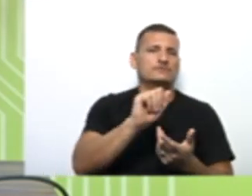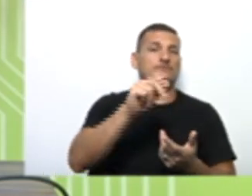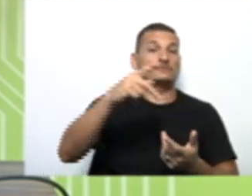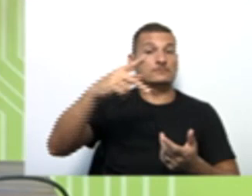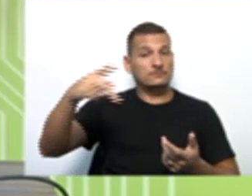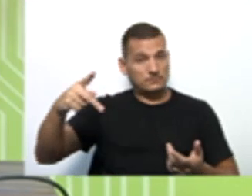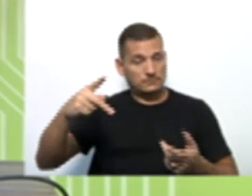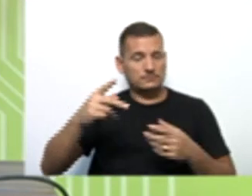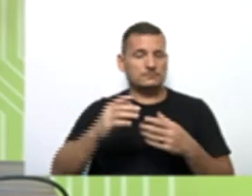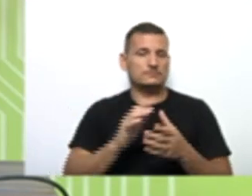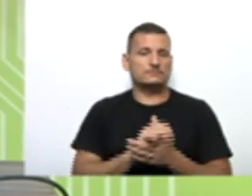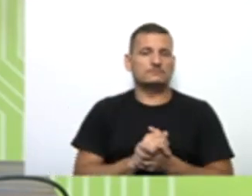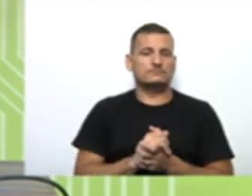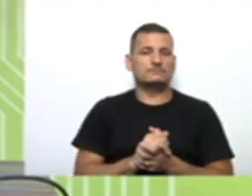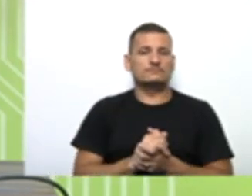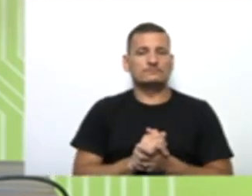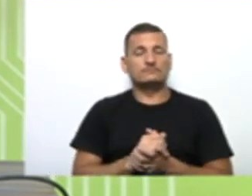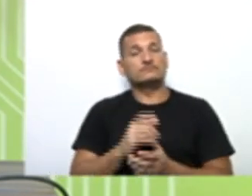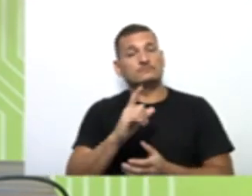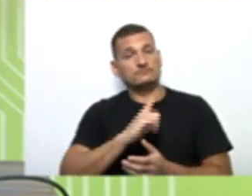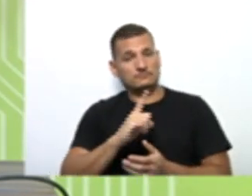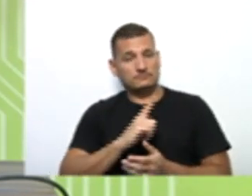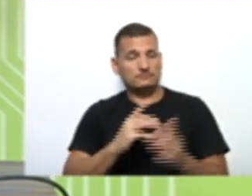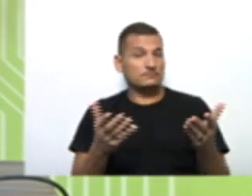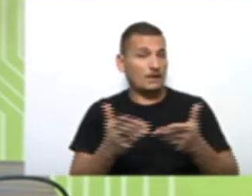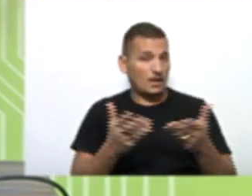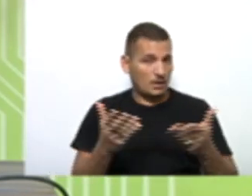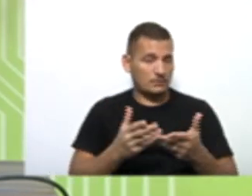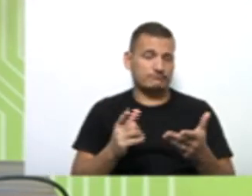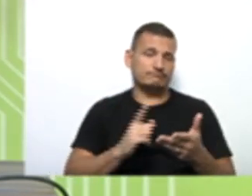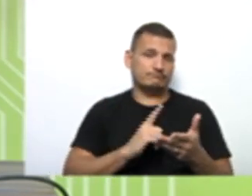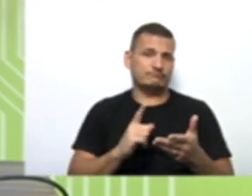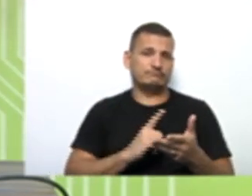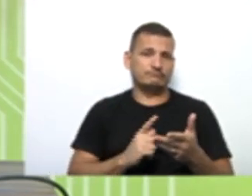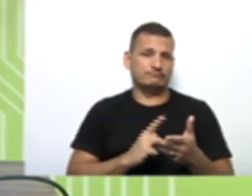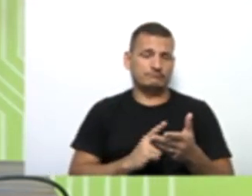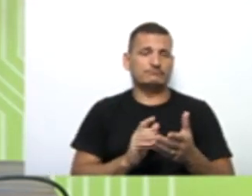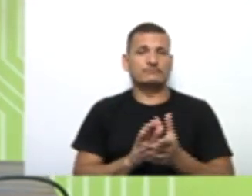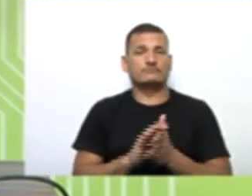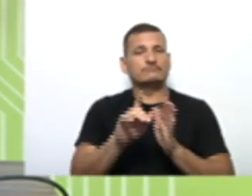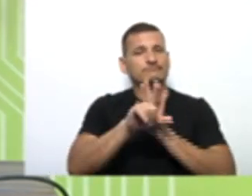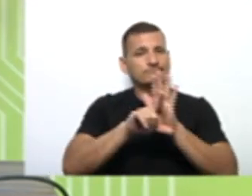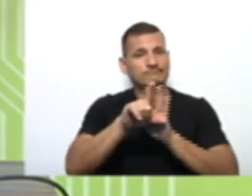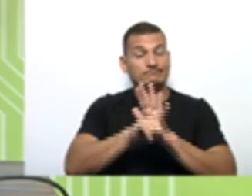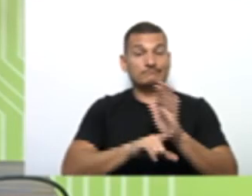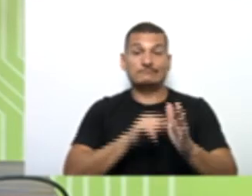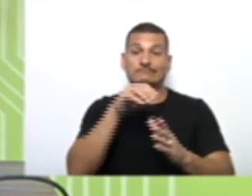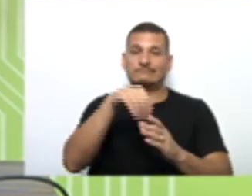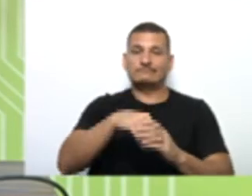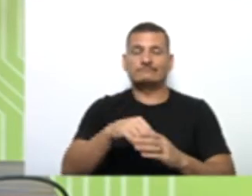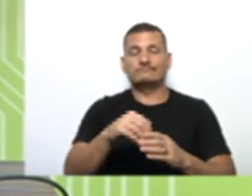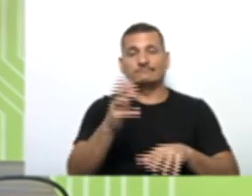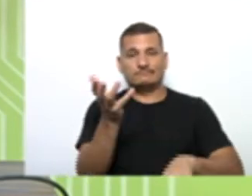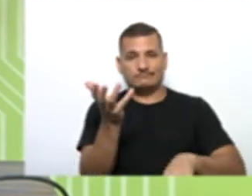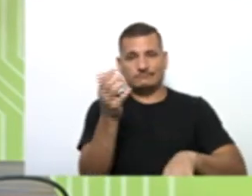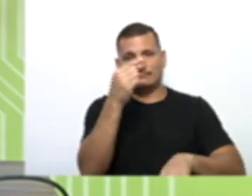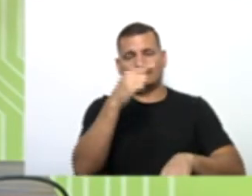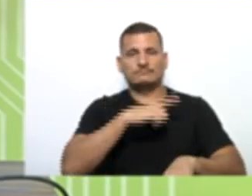está passando pela regulamentação. A regulamentação, existem 3 projetos que estão tramitando no